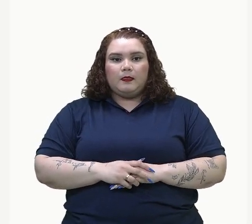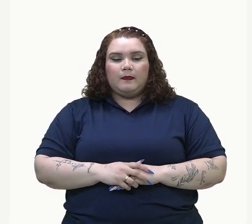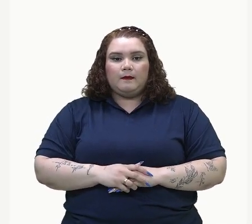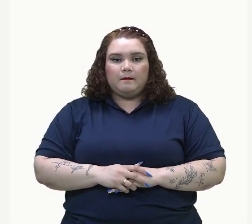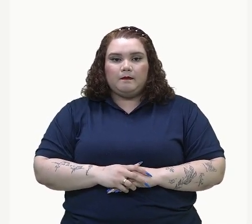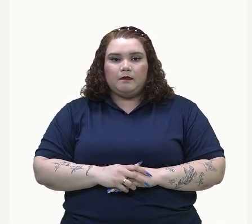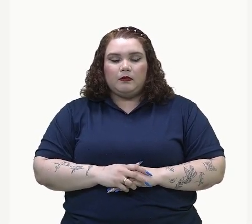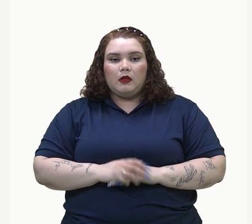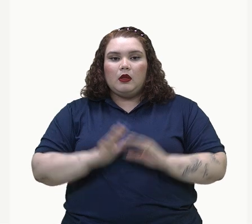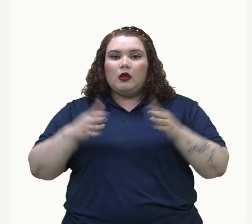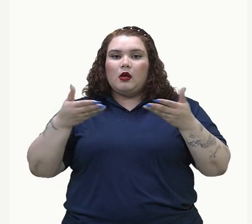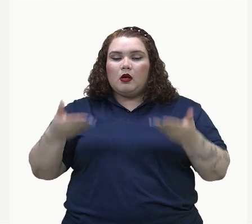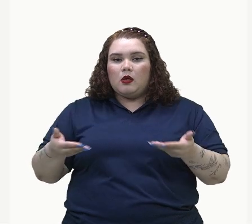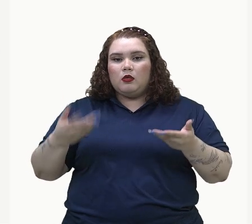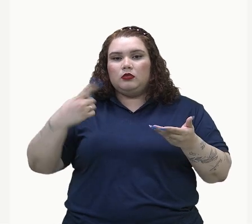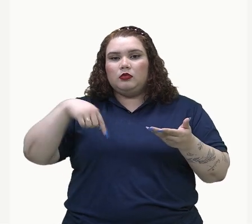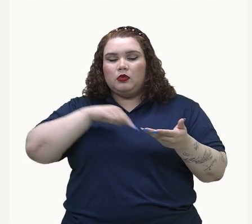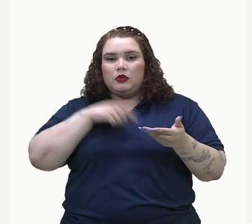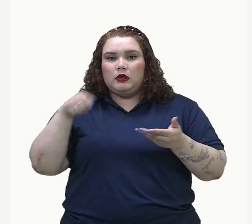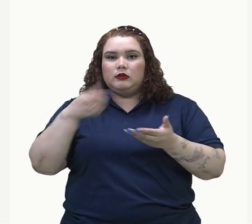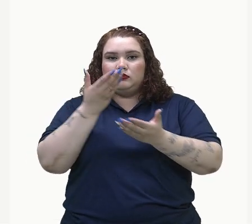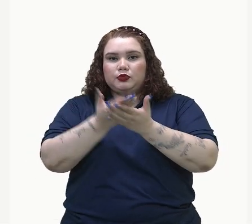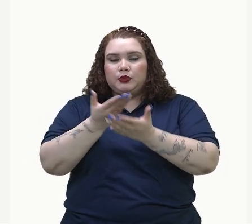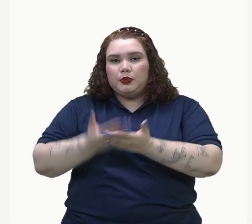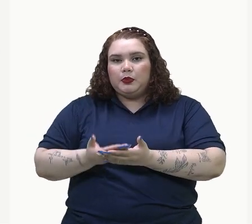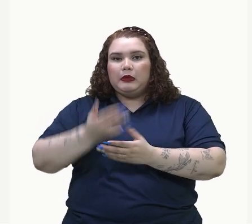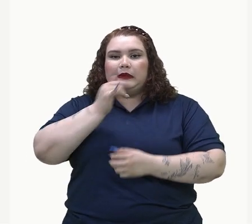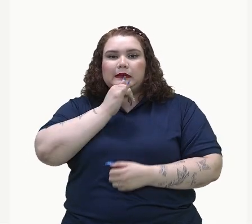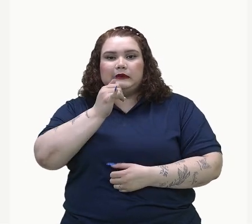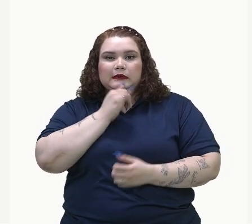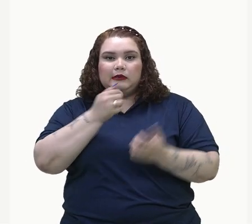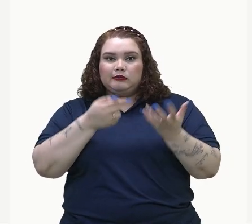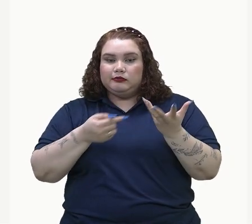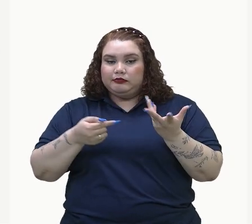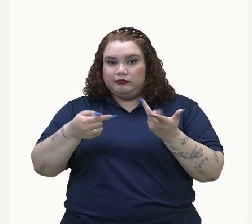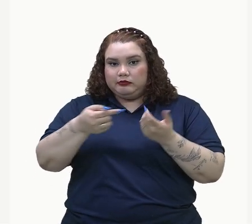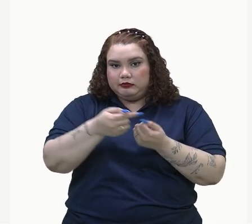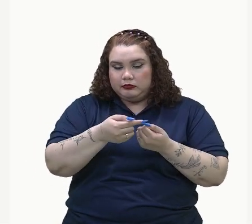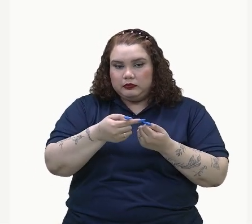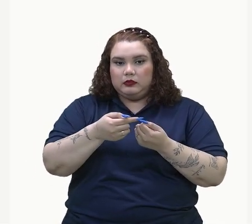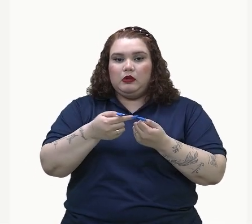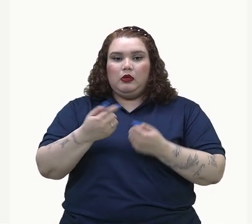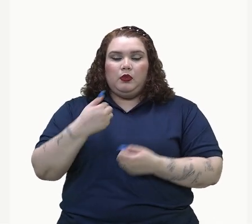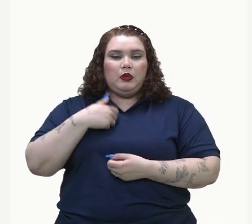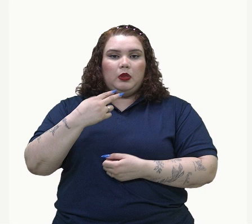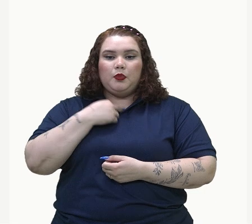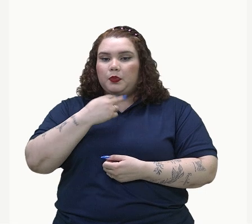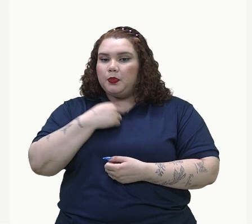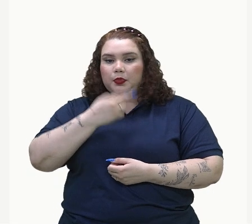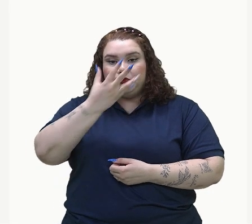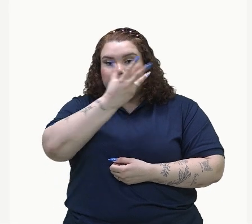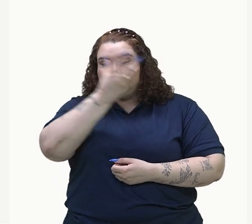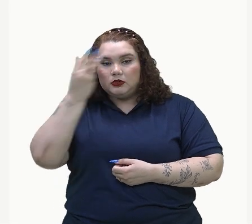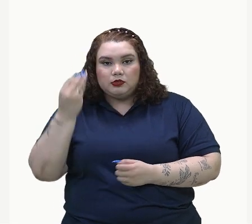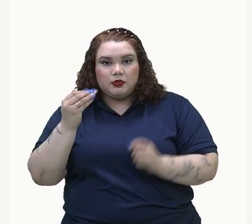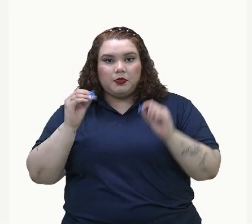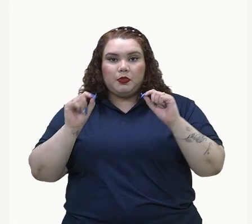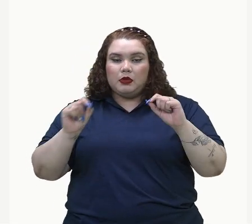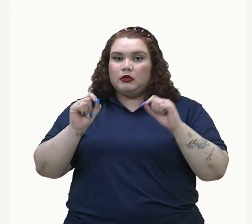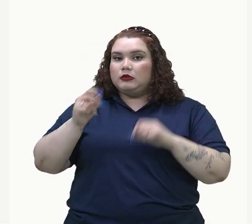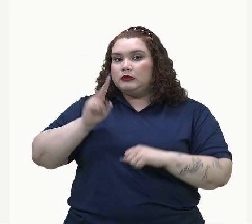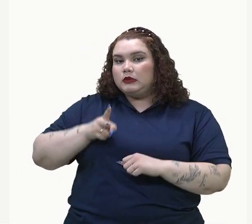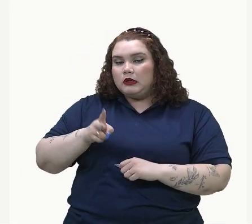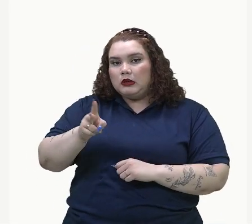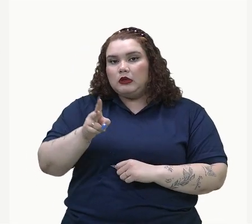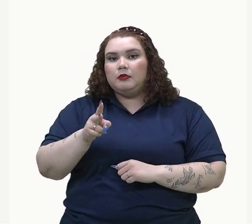que ao fazermos esses exemplos de receptores elétricos, eu não posso esquecer, sempre que